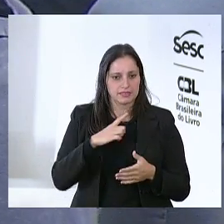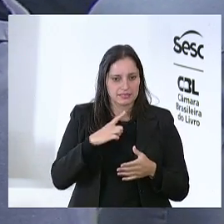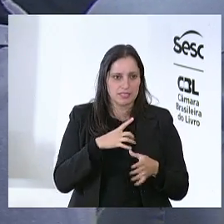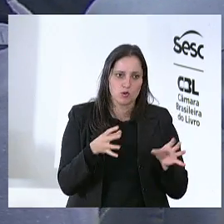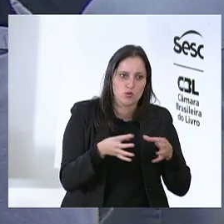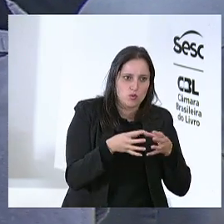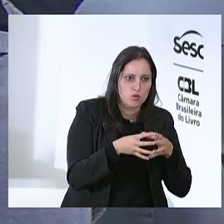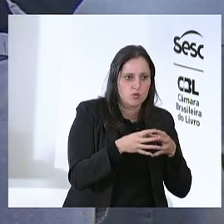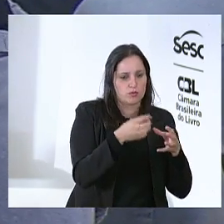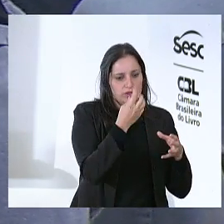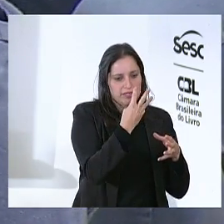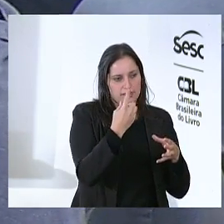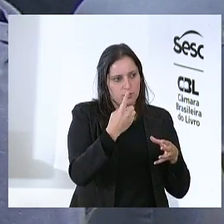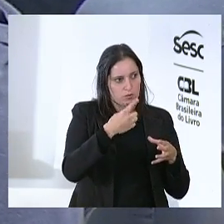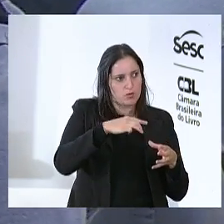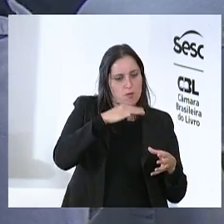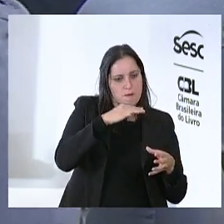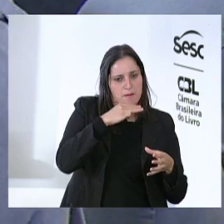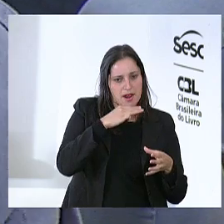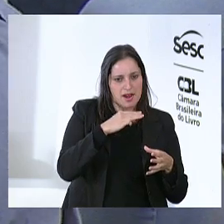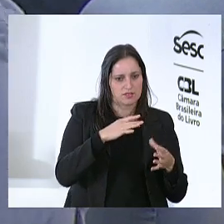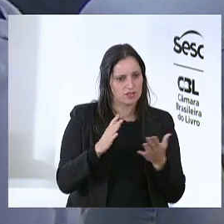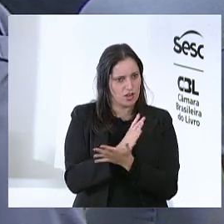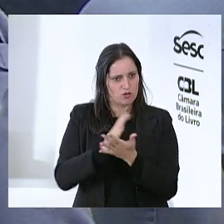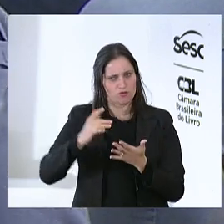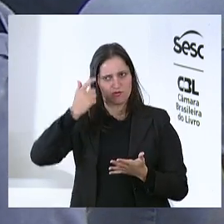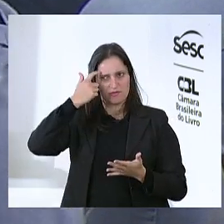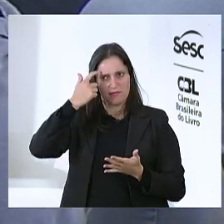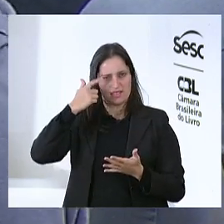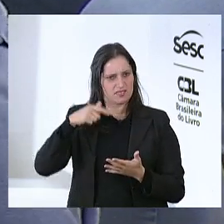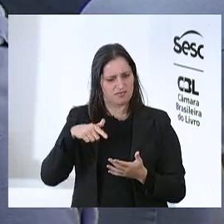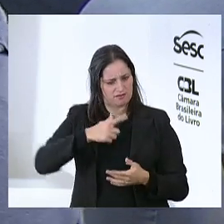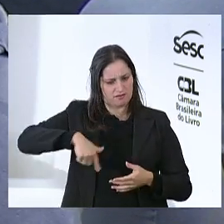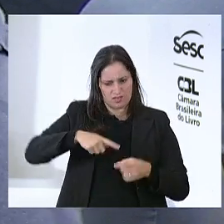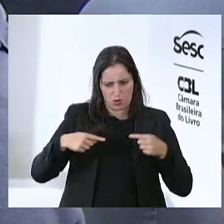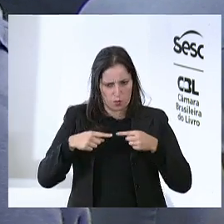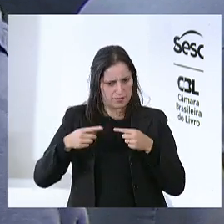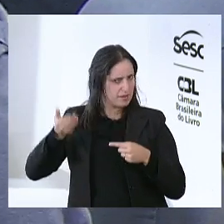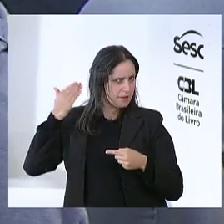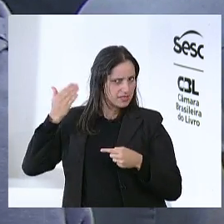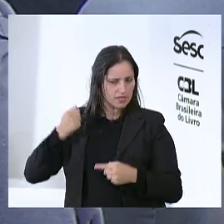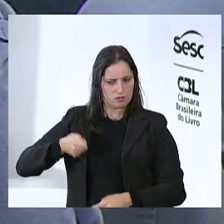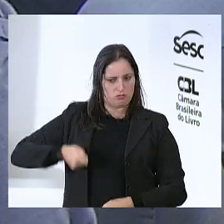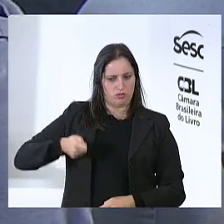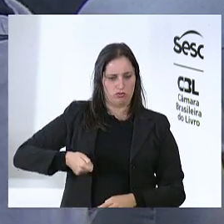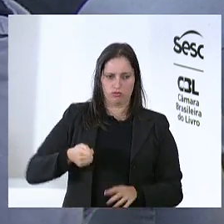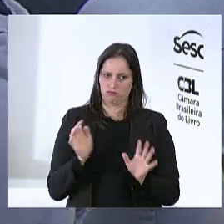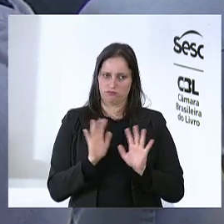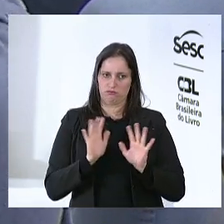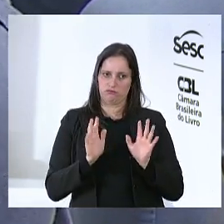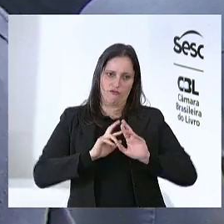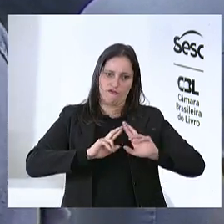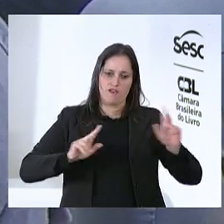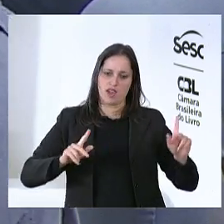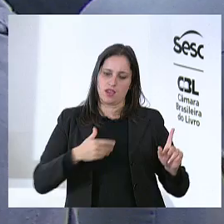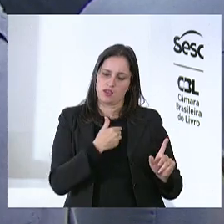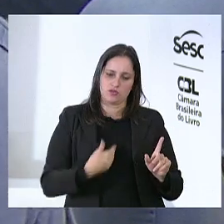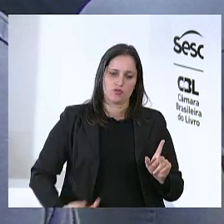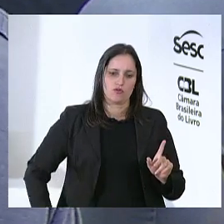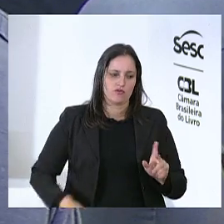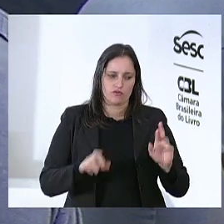Globo foi fazer uma matéria, eles disseram, não, nós não temos nada a ver com a ditadura, e quer dizer, sendo que foi lá o governador do estado,